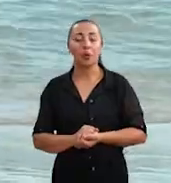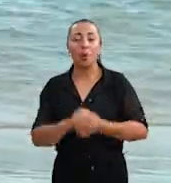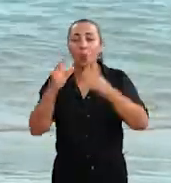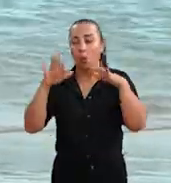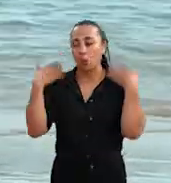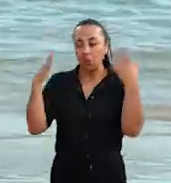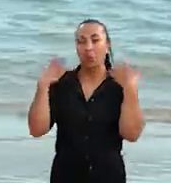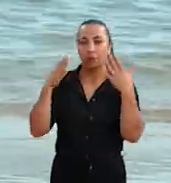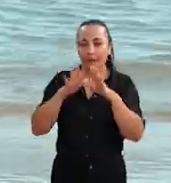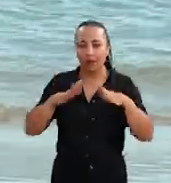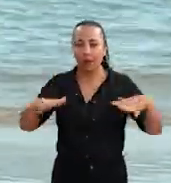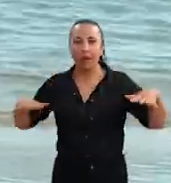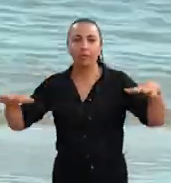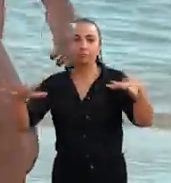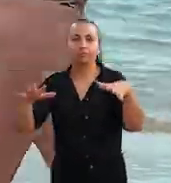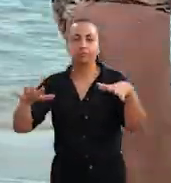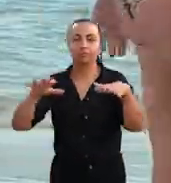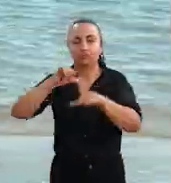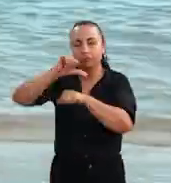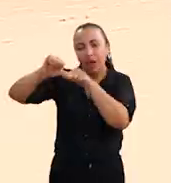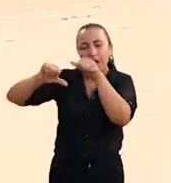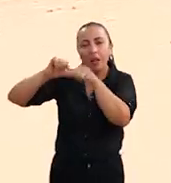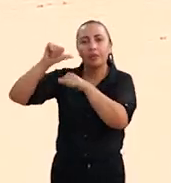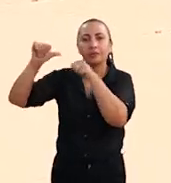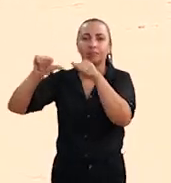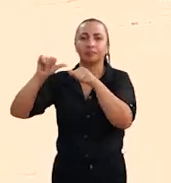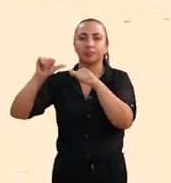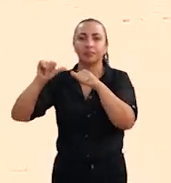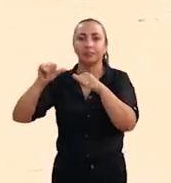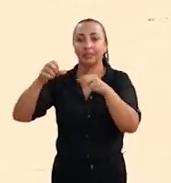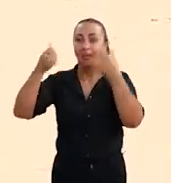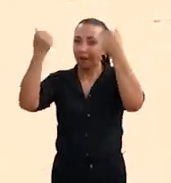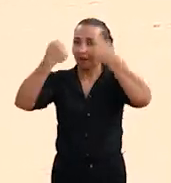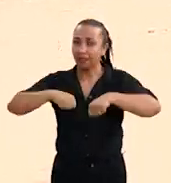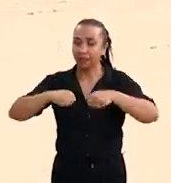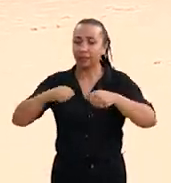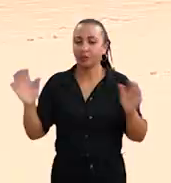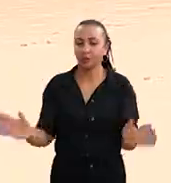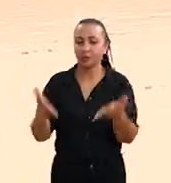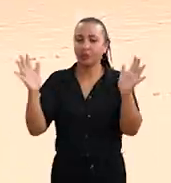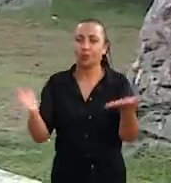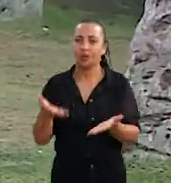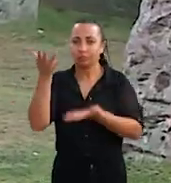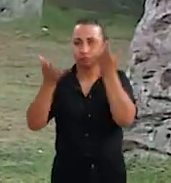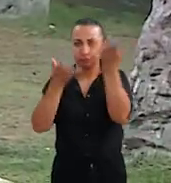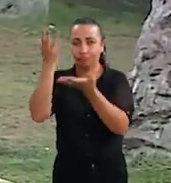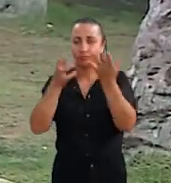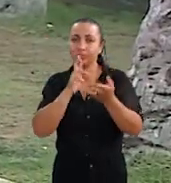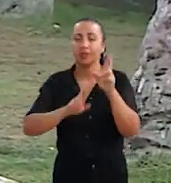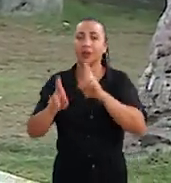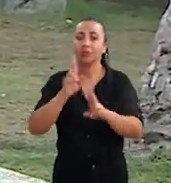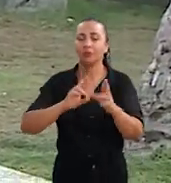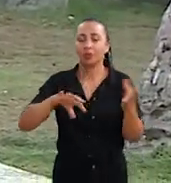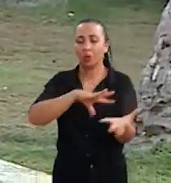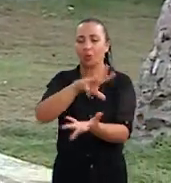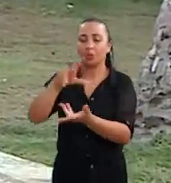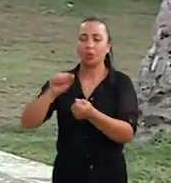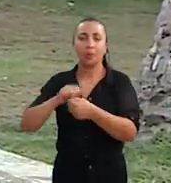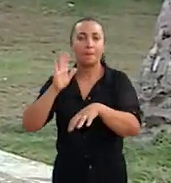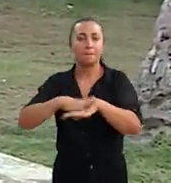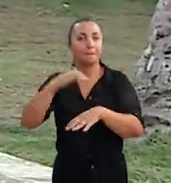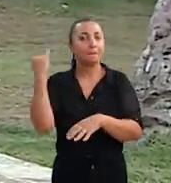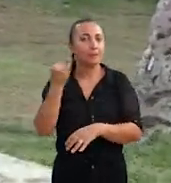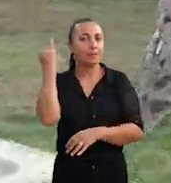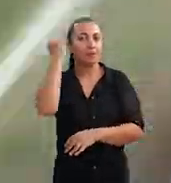O turismo tem amplo efeito multiplicador. E sua capacidade de estimular a economia é um dos seus resultados globais